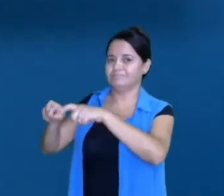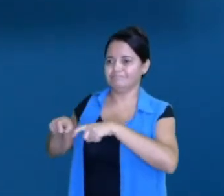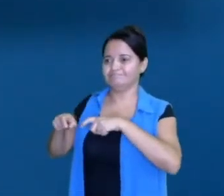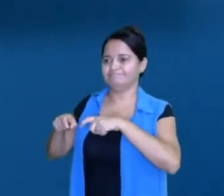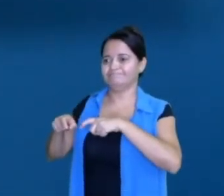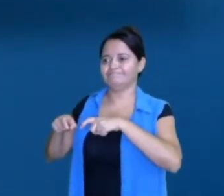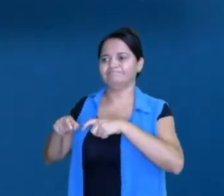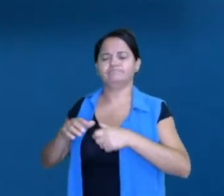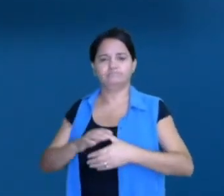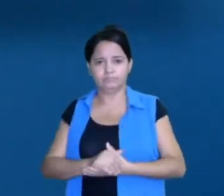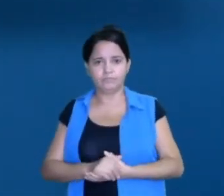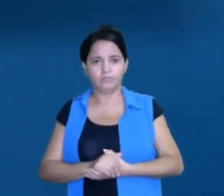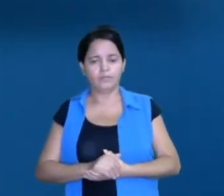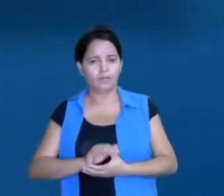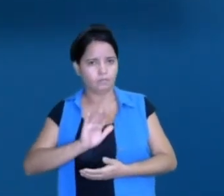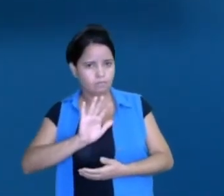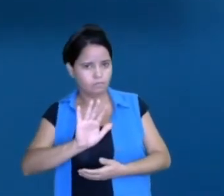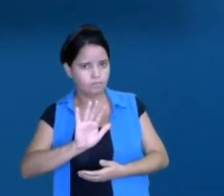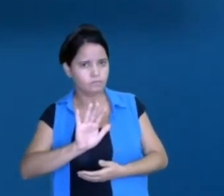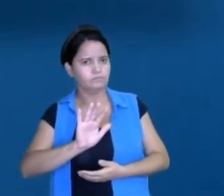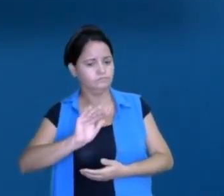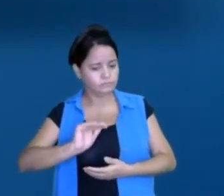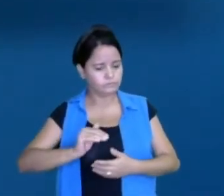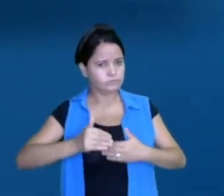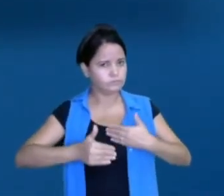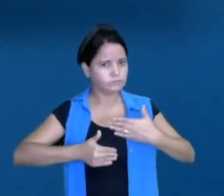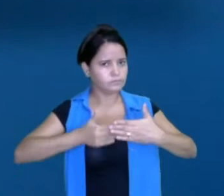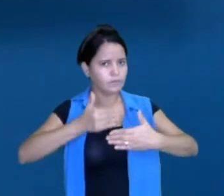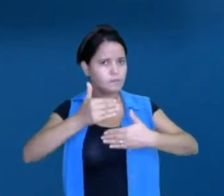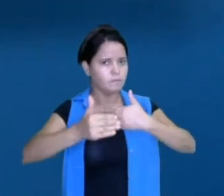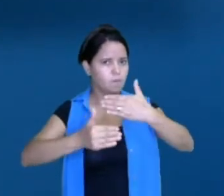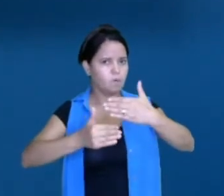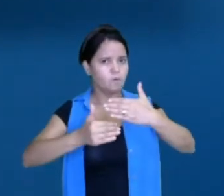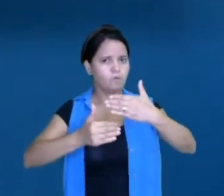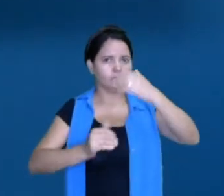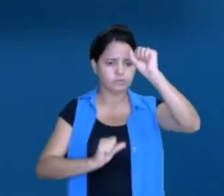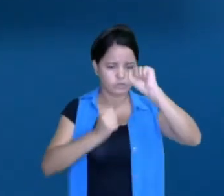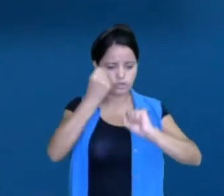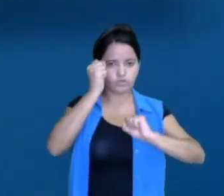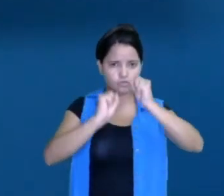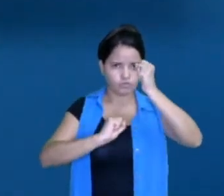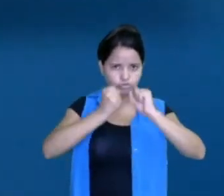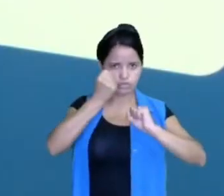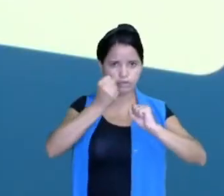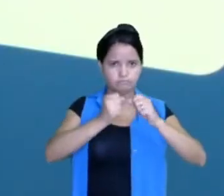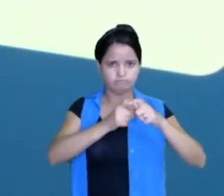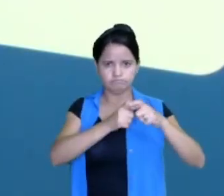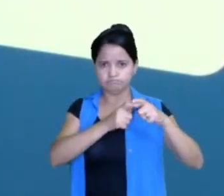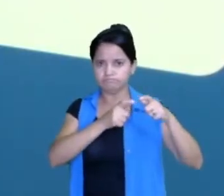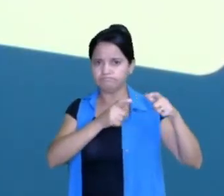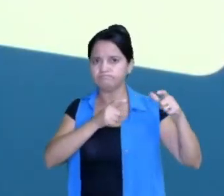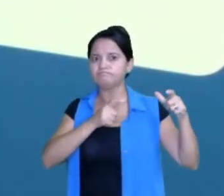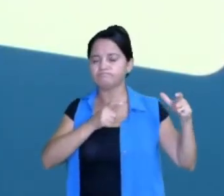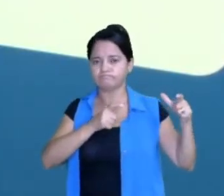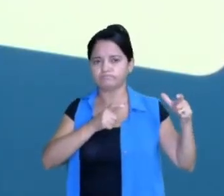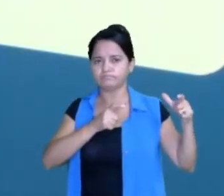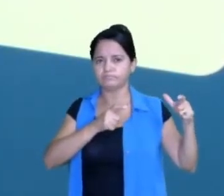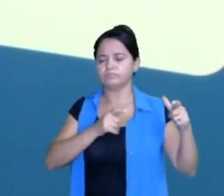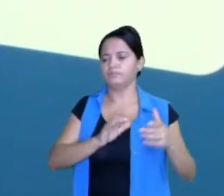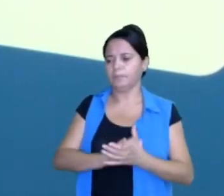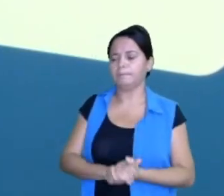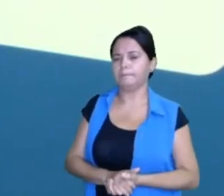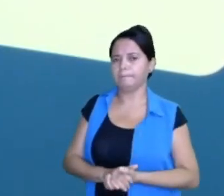um desenvolvimento industrial. Bom, olhem para mim aqui, foca aqui, pessoal.